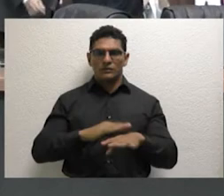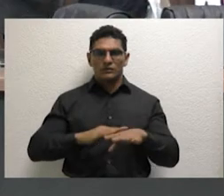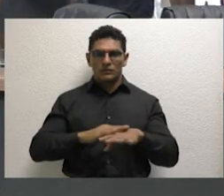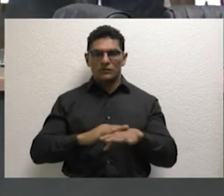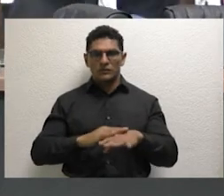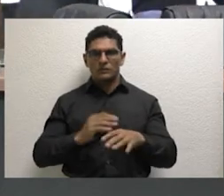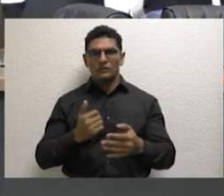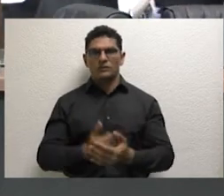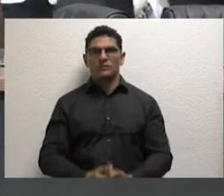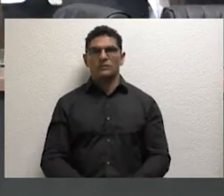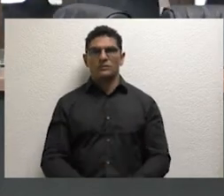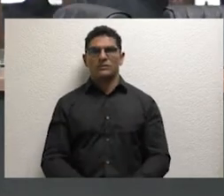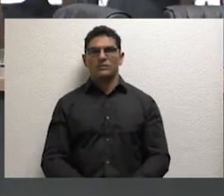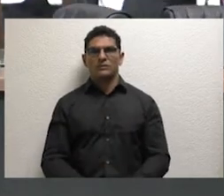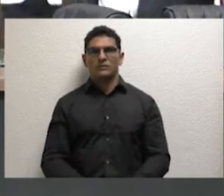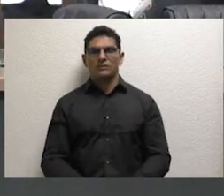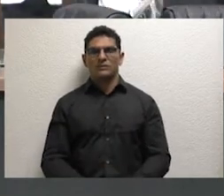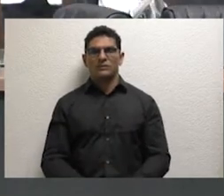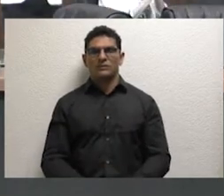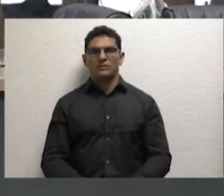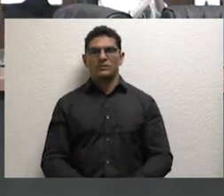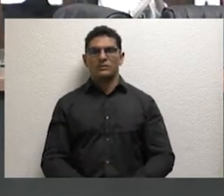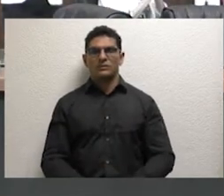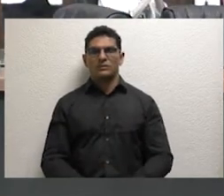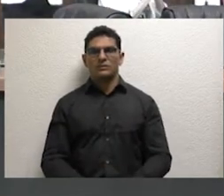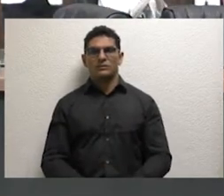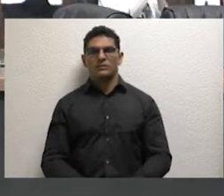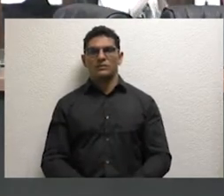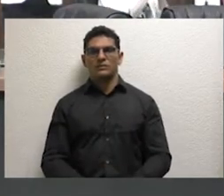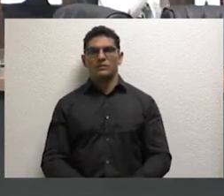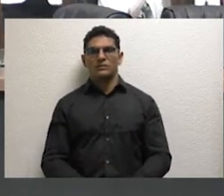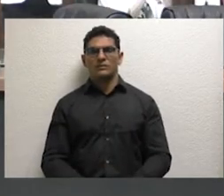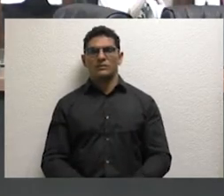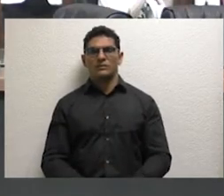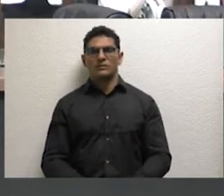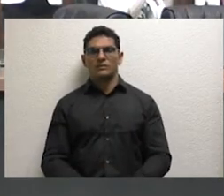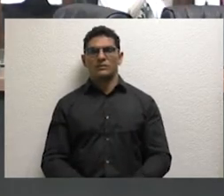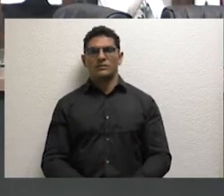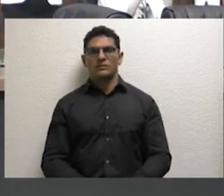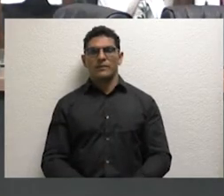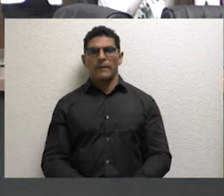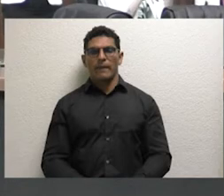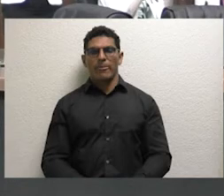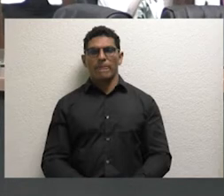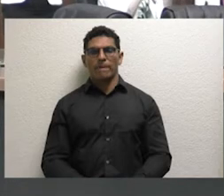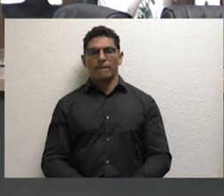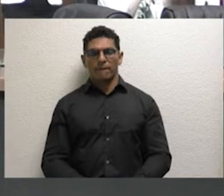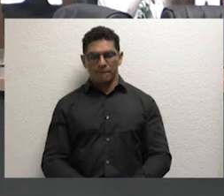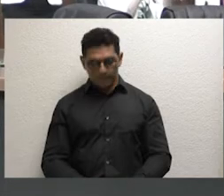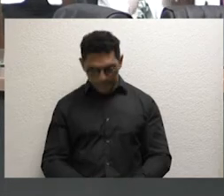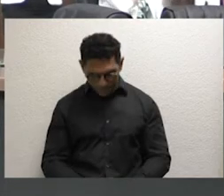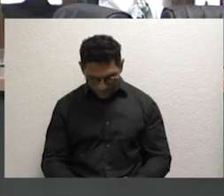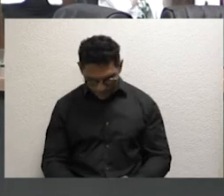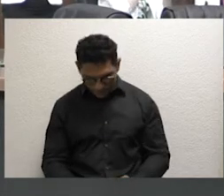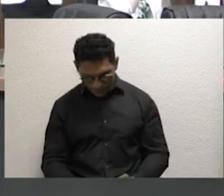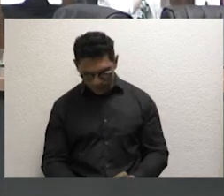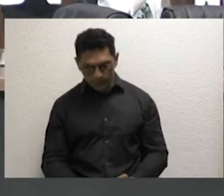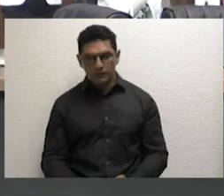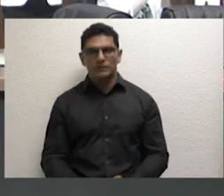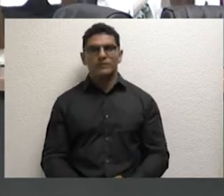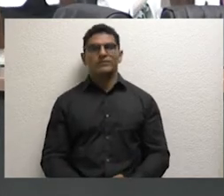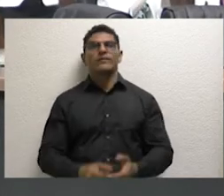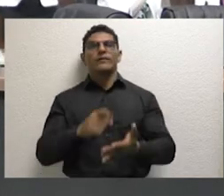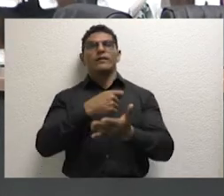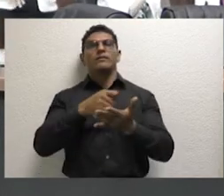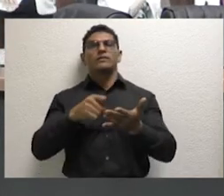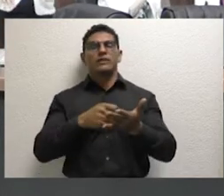é como propositor deputado o Ico Barreto tem a primeira participação e logo após a abre as inscrições para a vossa